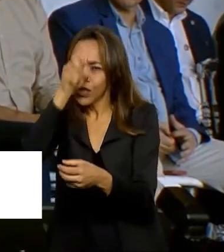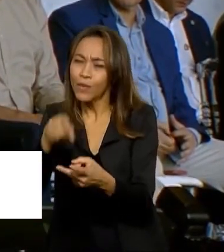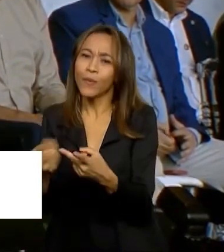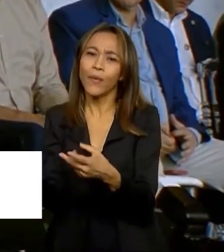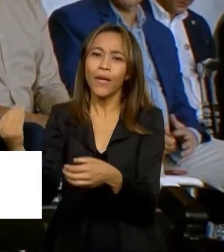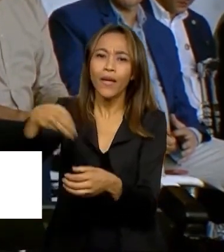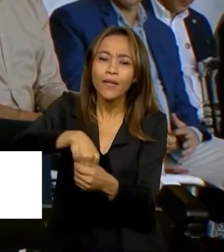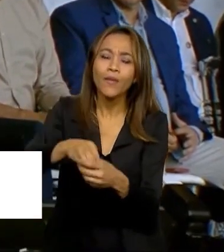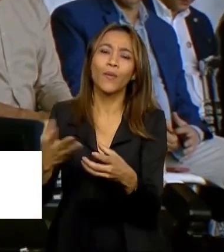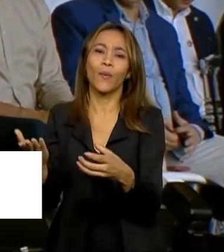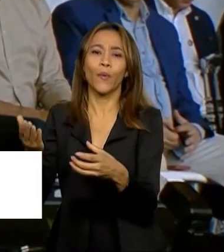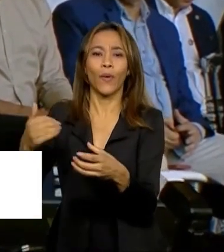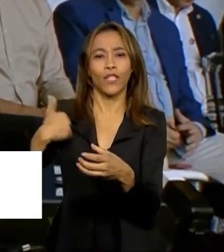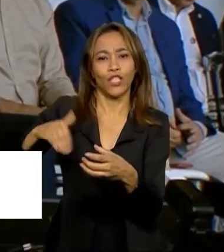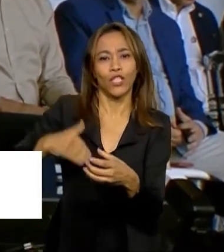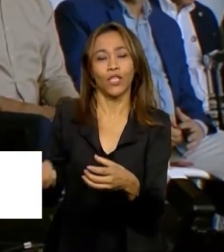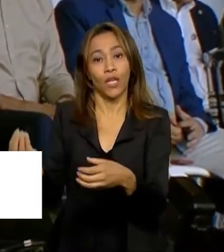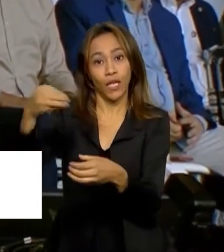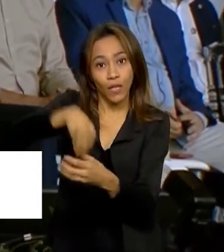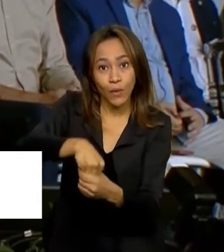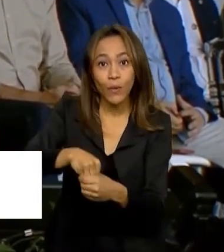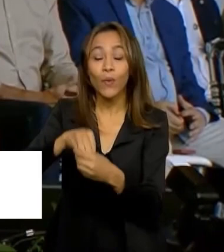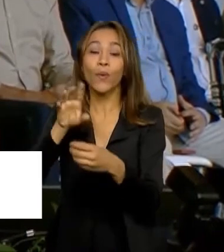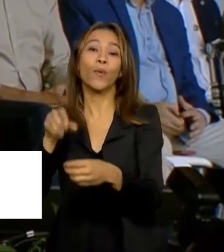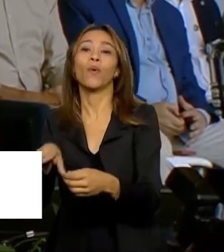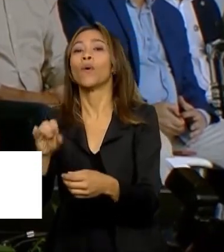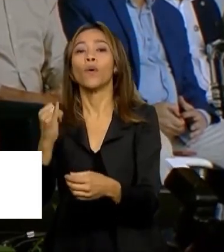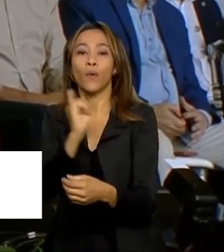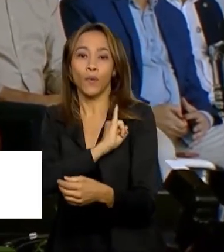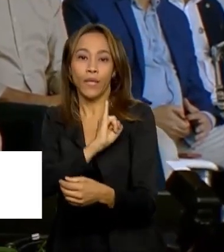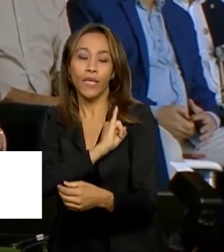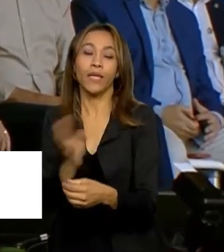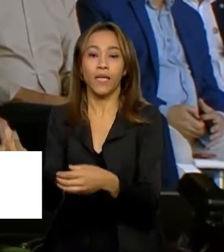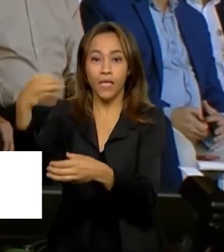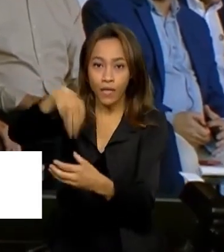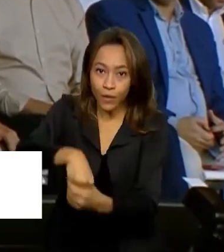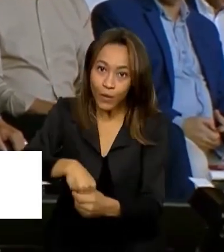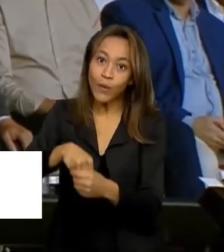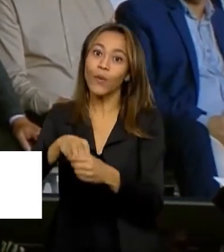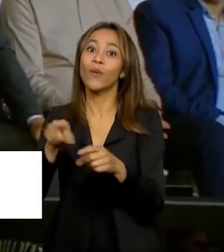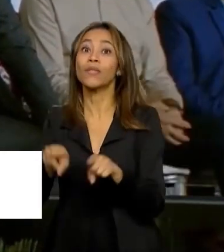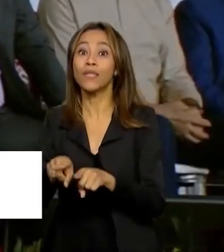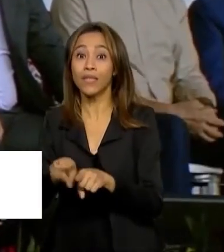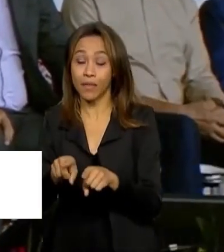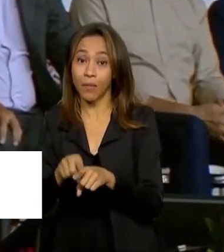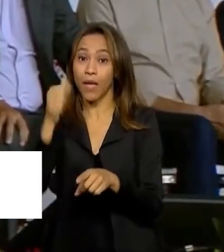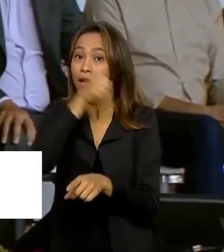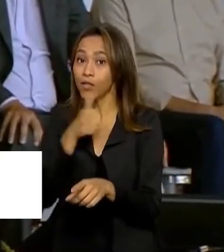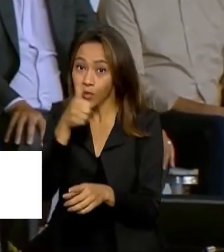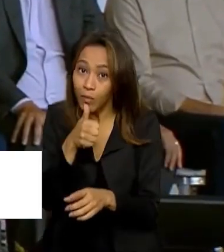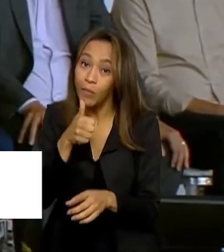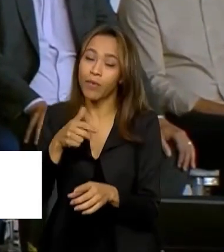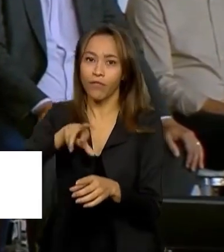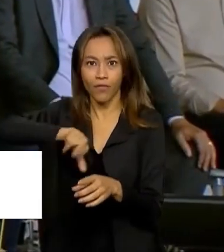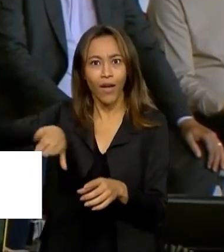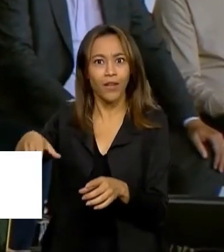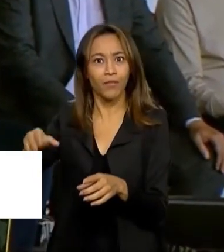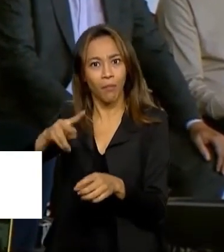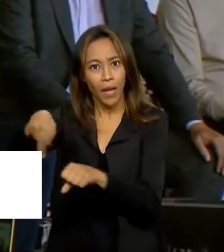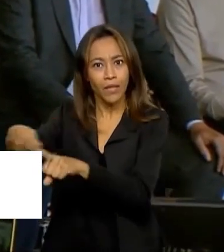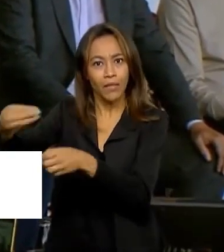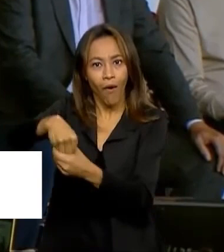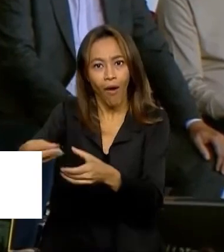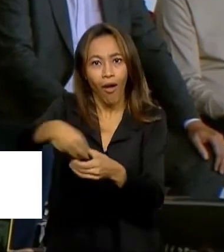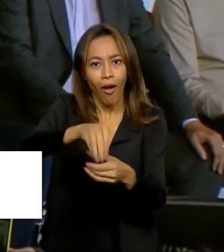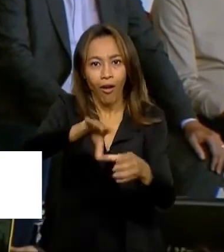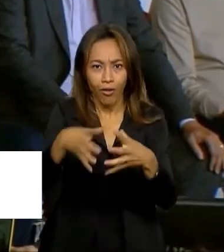Argentina, entrou o Irã e entrou a Etiópia. Nós agora não somos mais terceiro mundo, nós